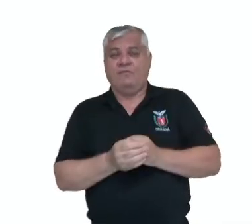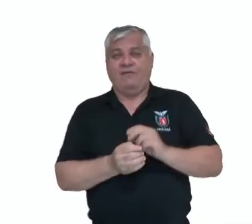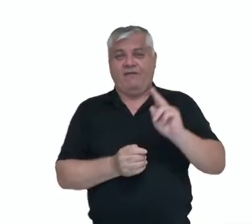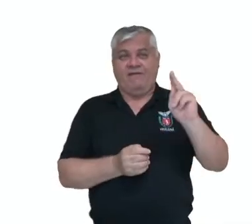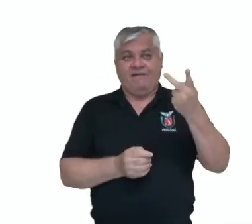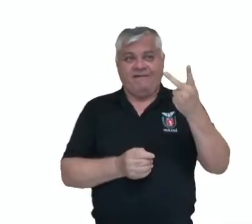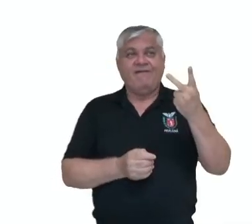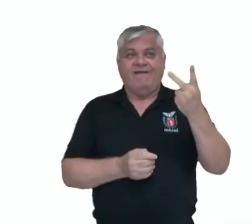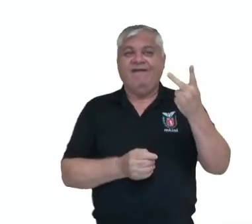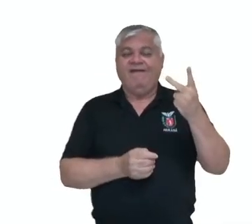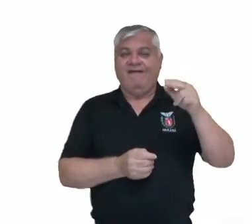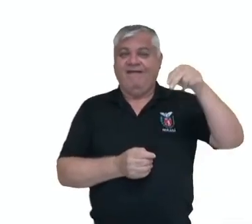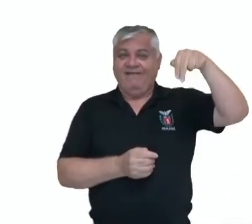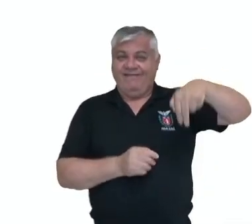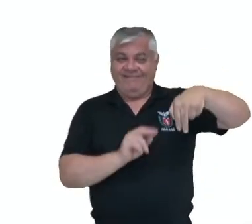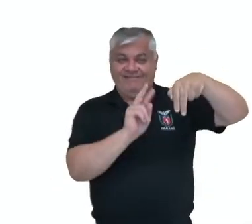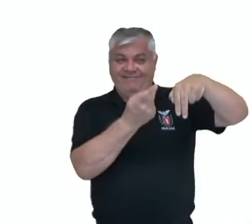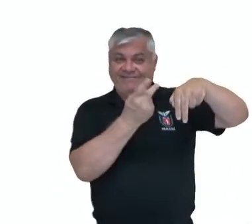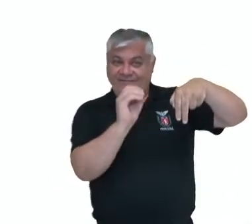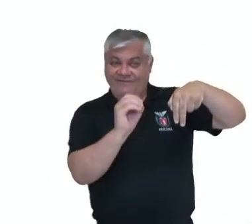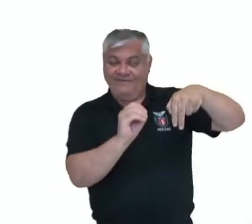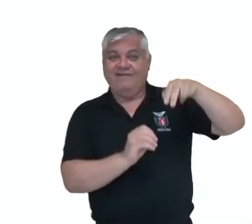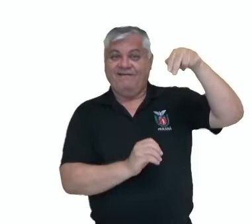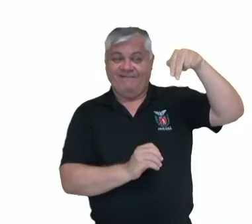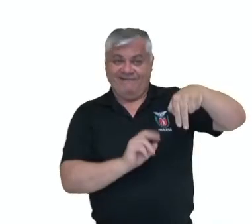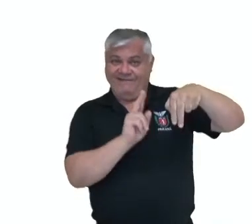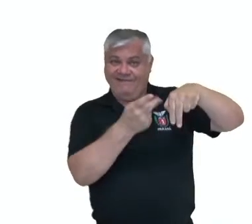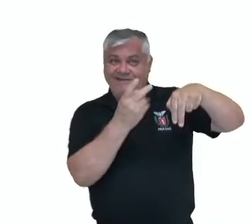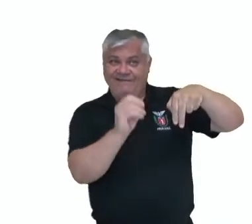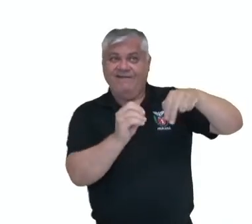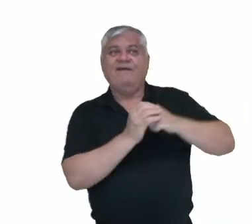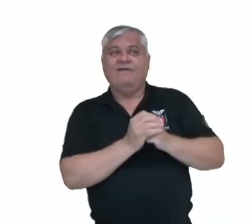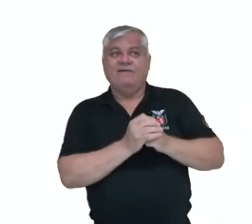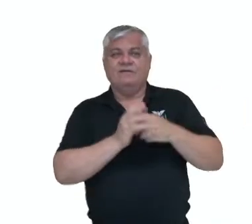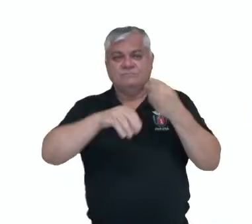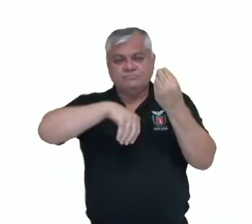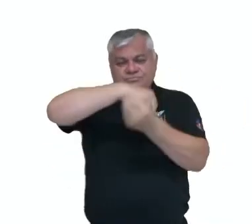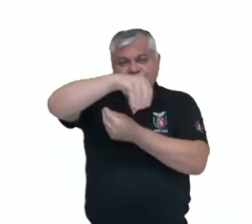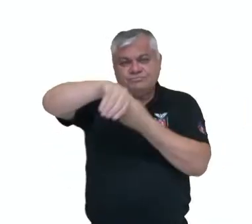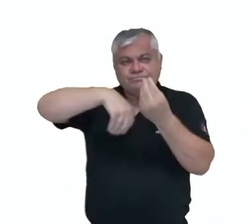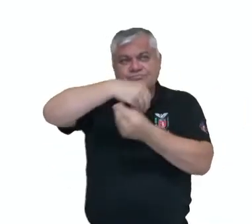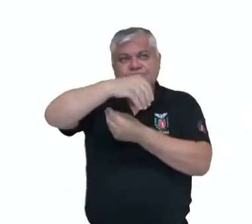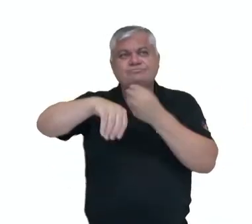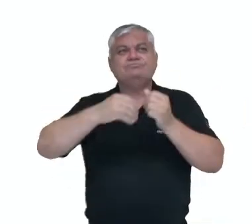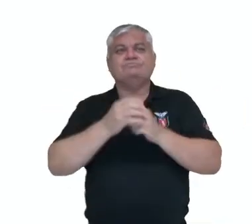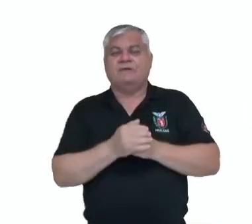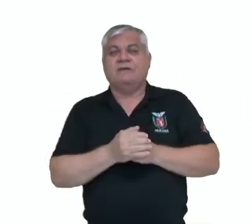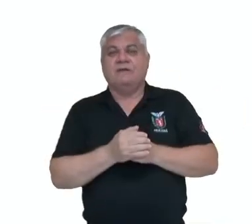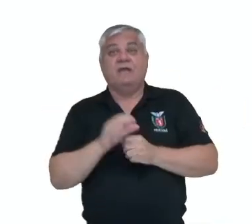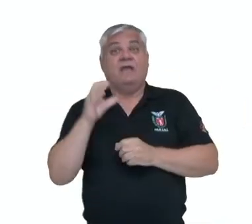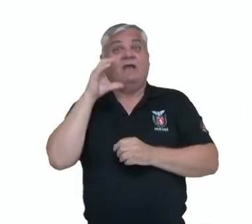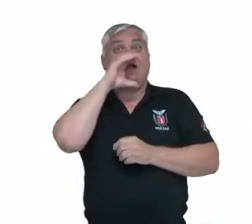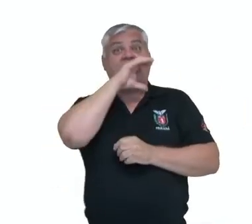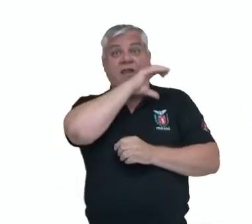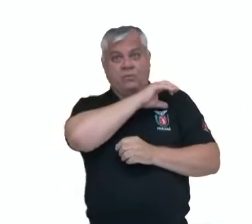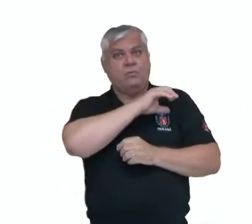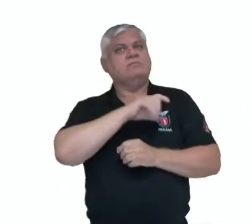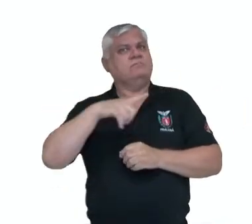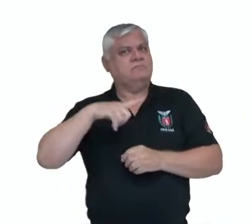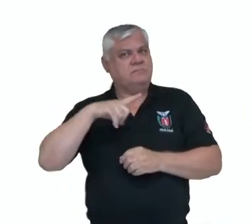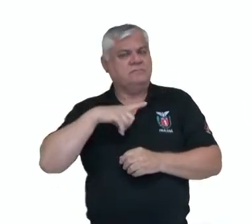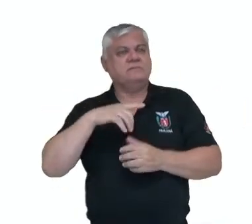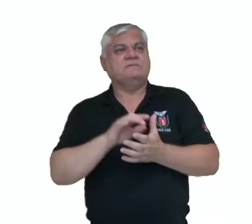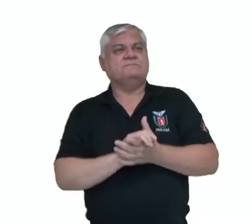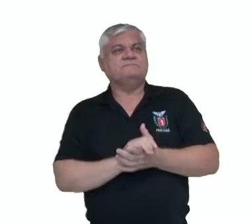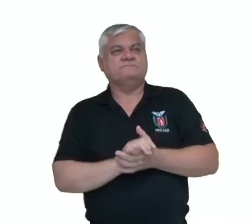nítrico, tá? Com ácido catalisado com ácido sulfúrico e calor, tá? Energia térmica. Então